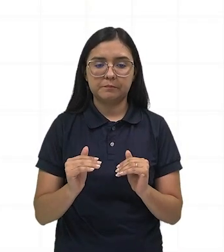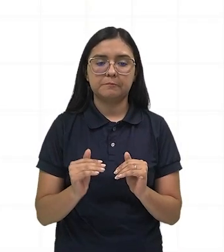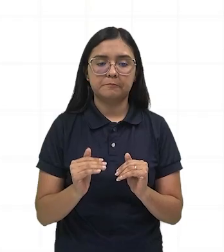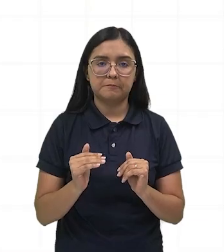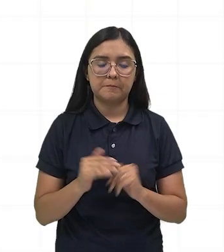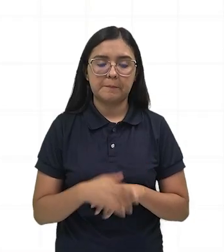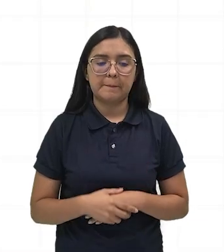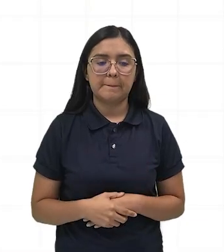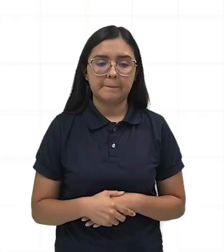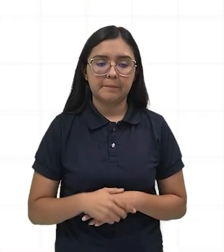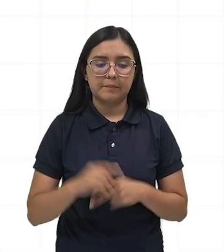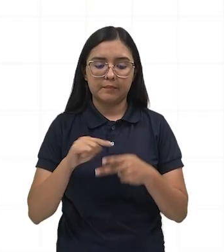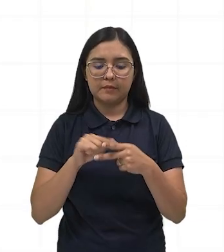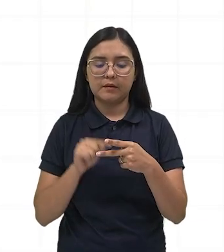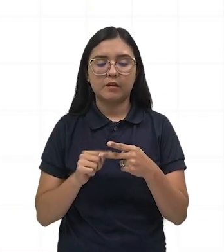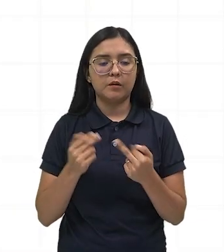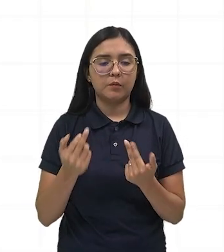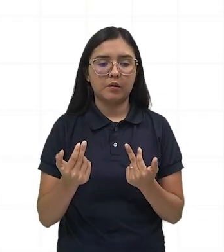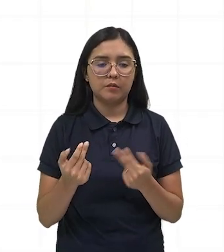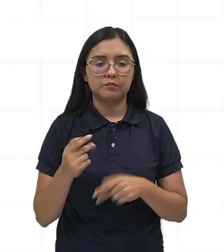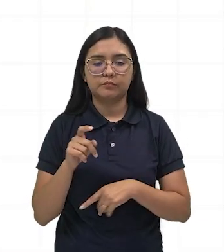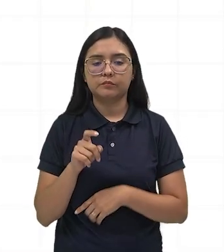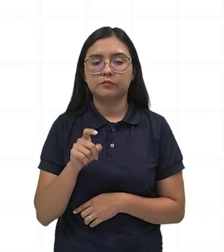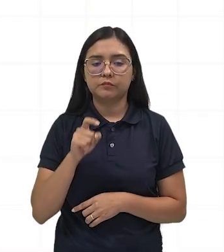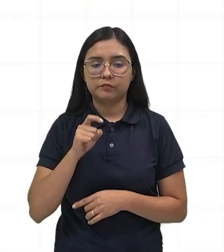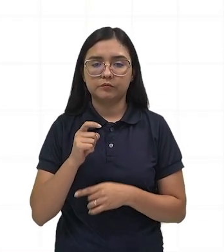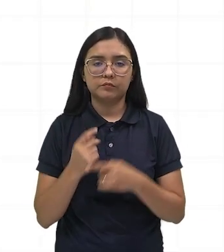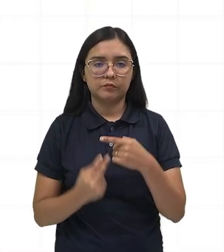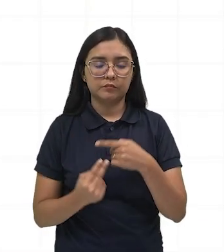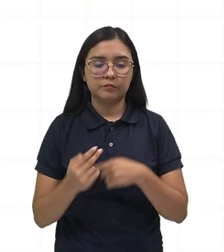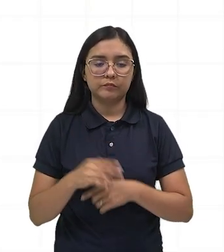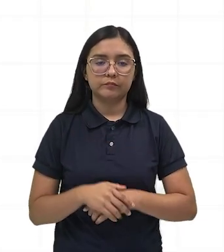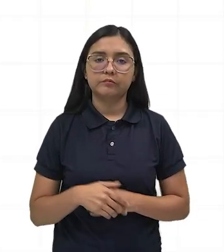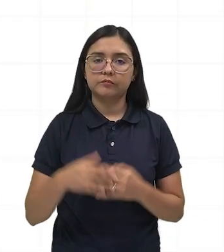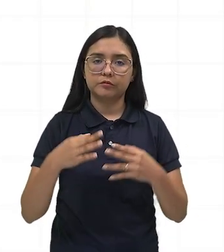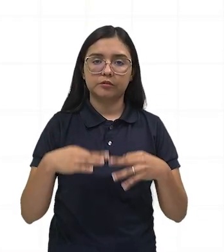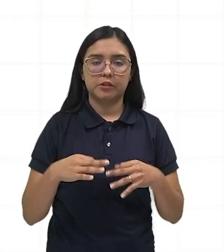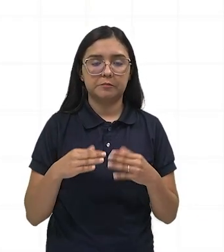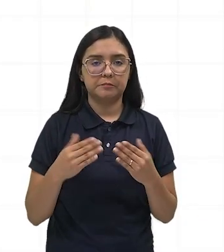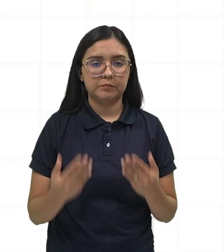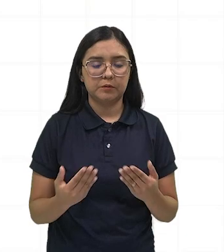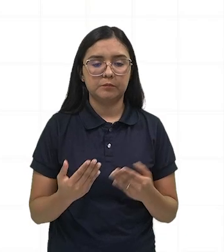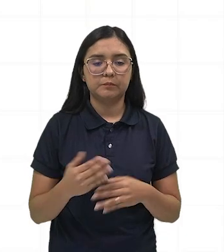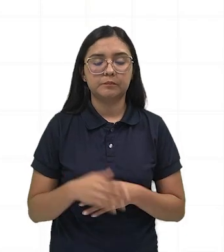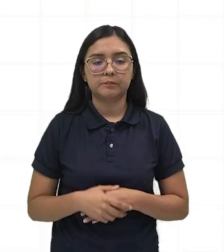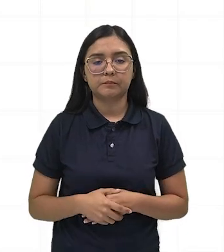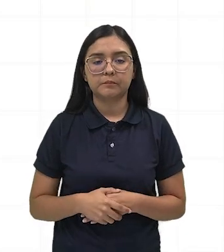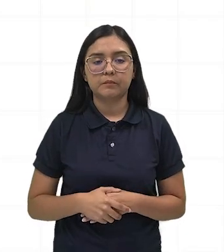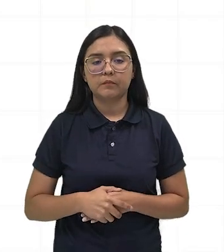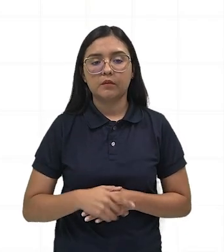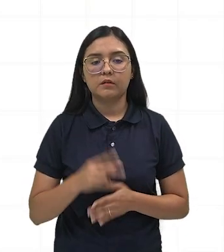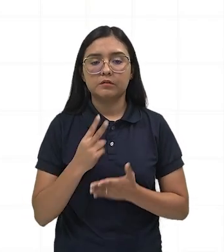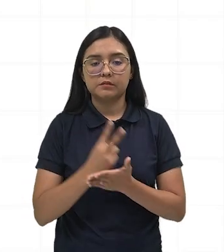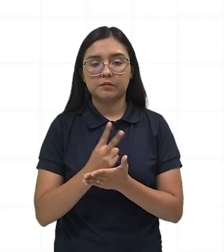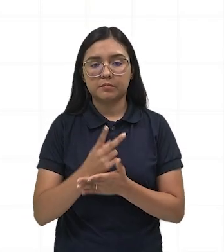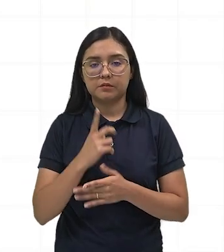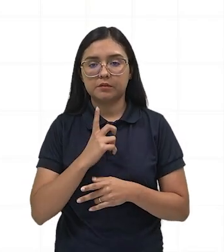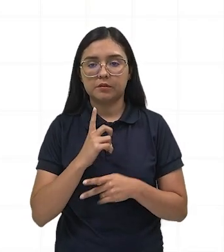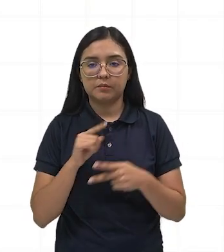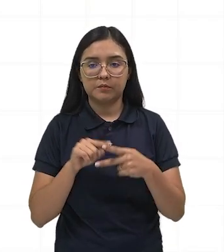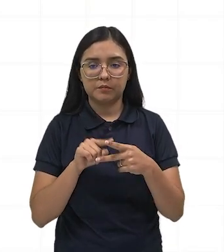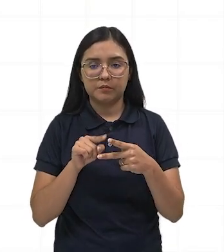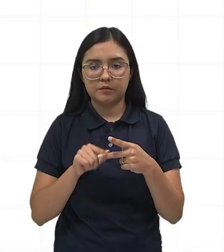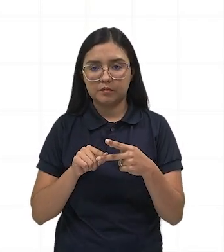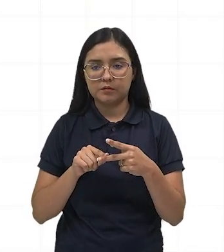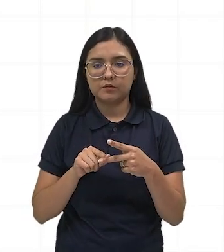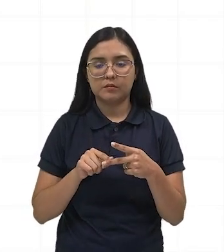a mesma medida, ok? Então, pessoal, entendam. Sempre que a gente tem um ângulo e